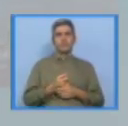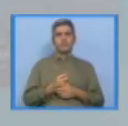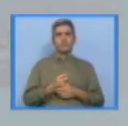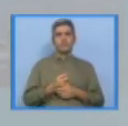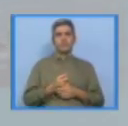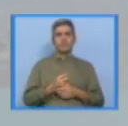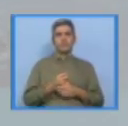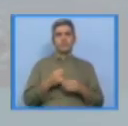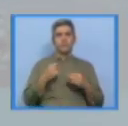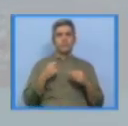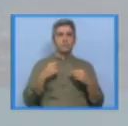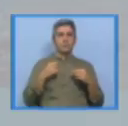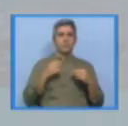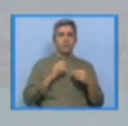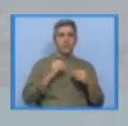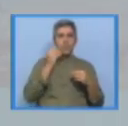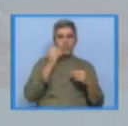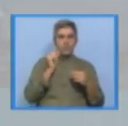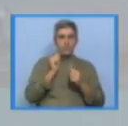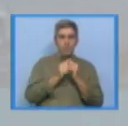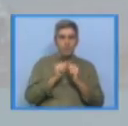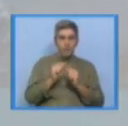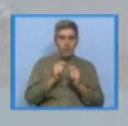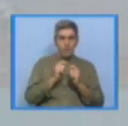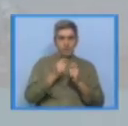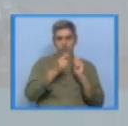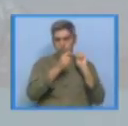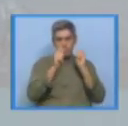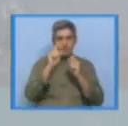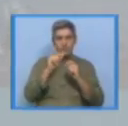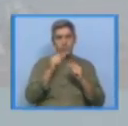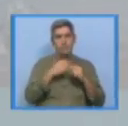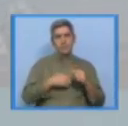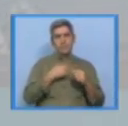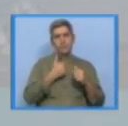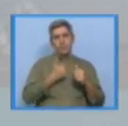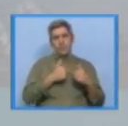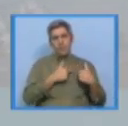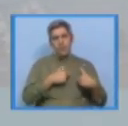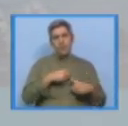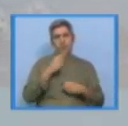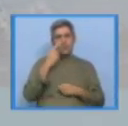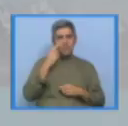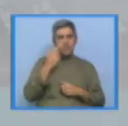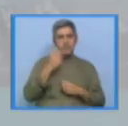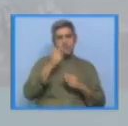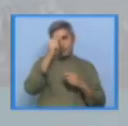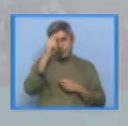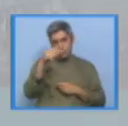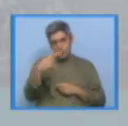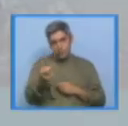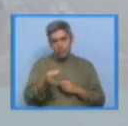estes, não só pela forma como interpreta os seus papéis, mas estes sentimentos de bondade, de atenção, de respeito pelo outro,